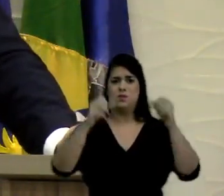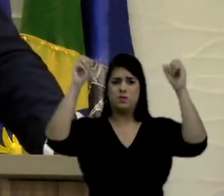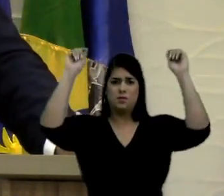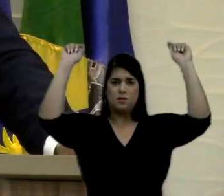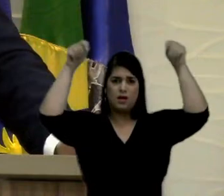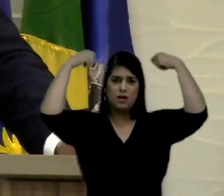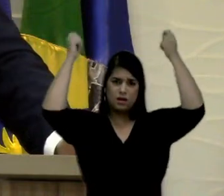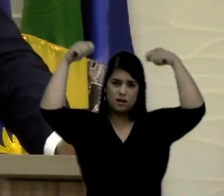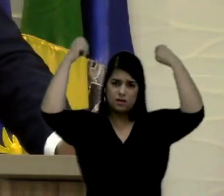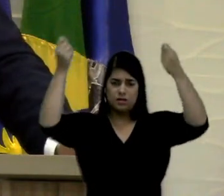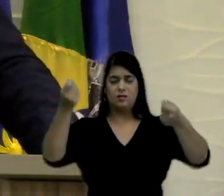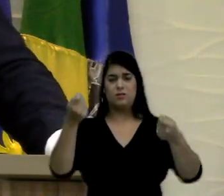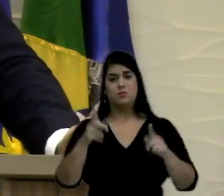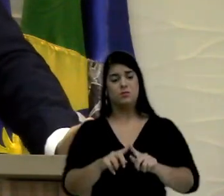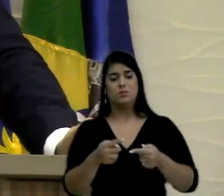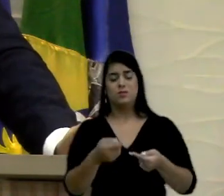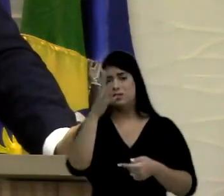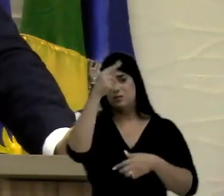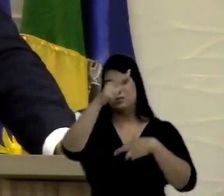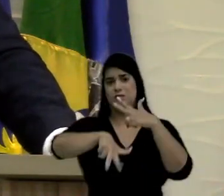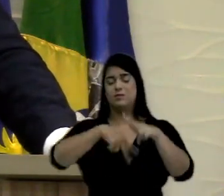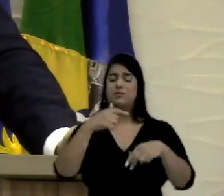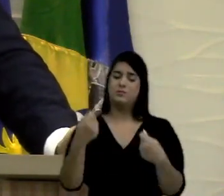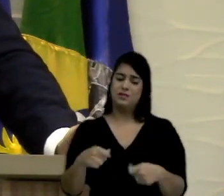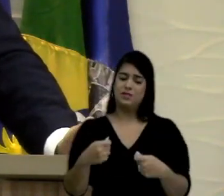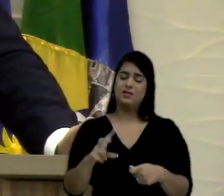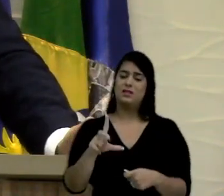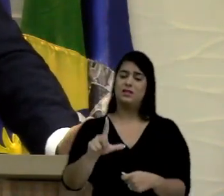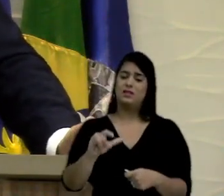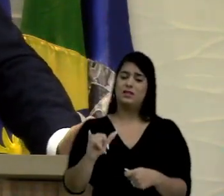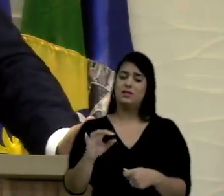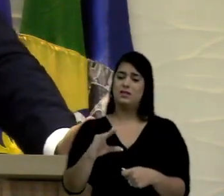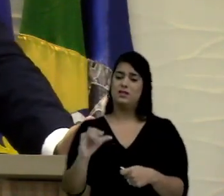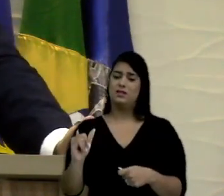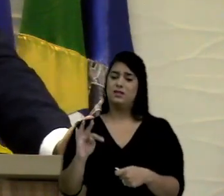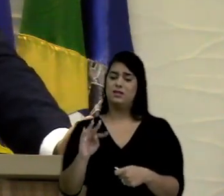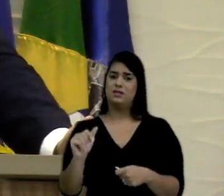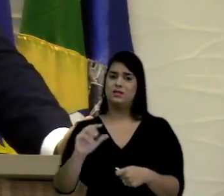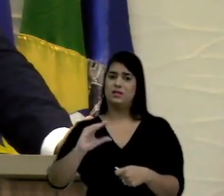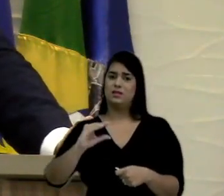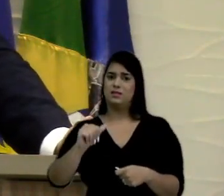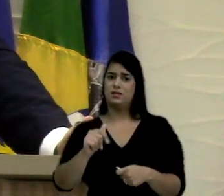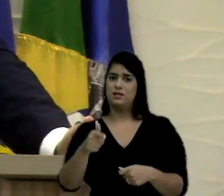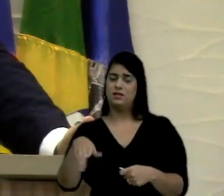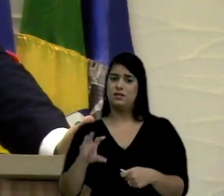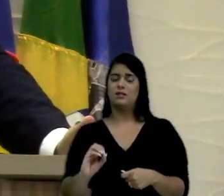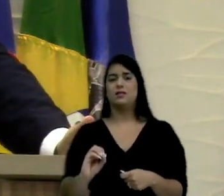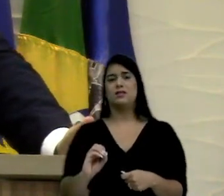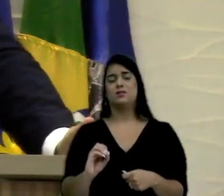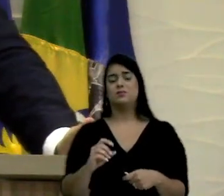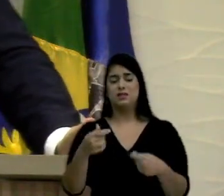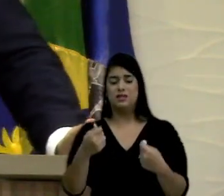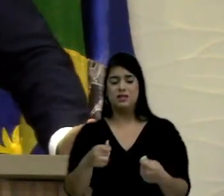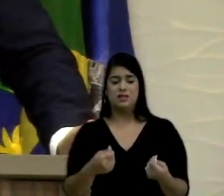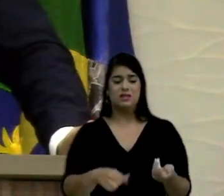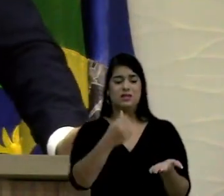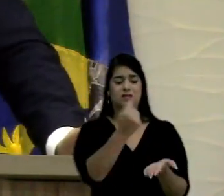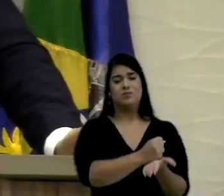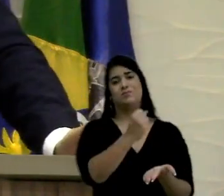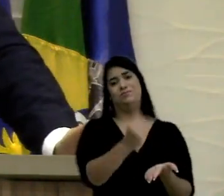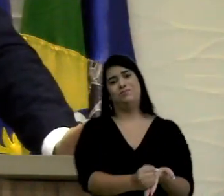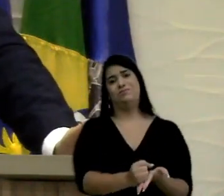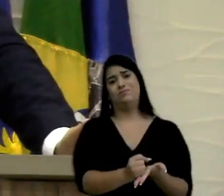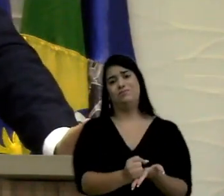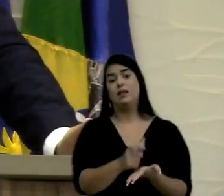uma vez aí a depender de uma nova licitação a depender de novos né contratos aí para que essa água do rio São